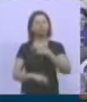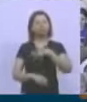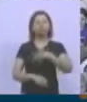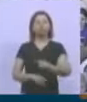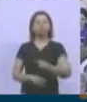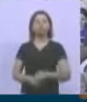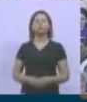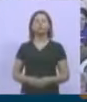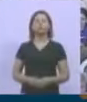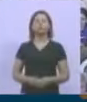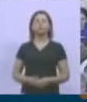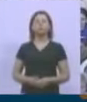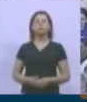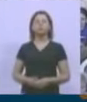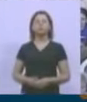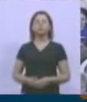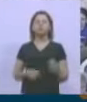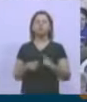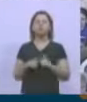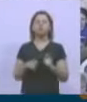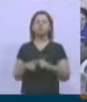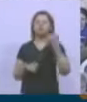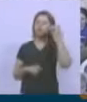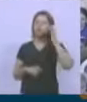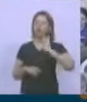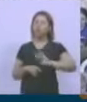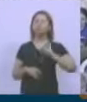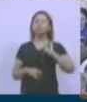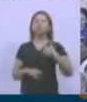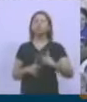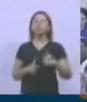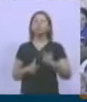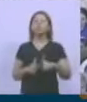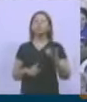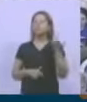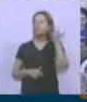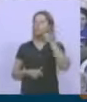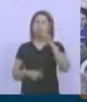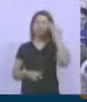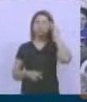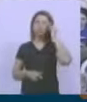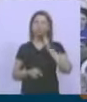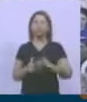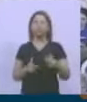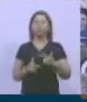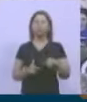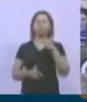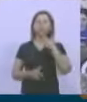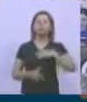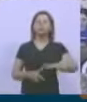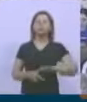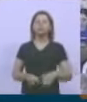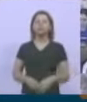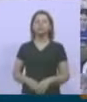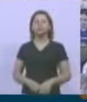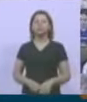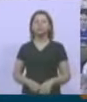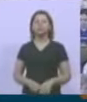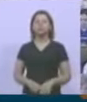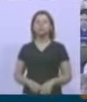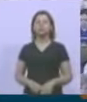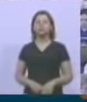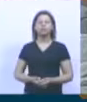bebê que tinha nascido há 4 meses há 4 meses não dormia, não tinha conseguido dormir. And therefore we